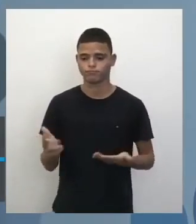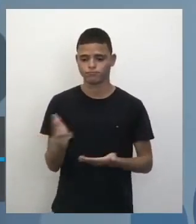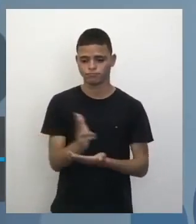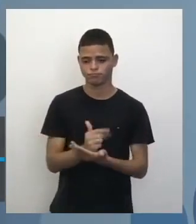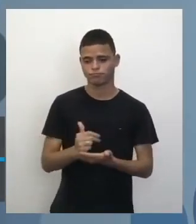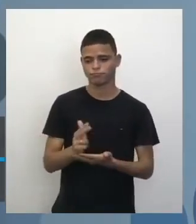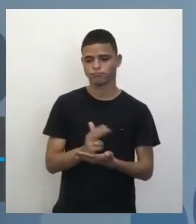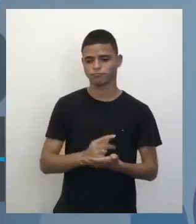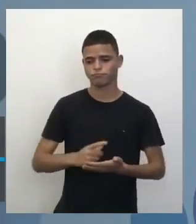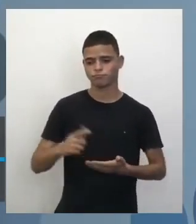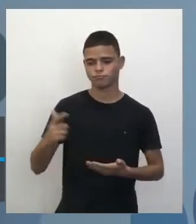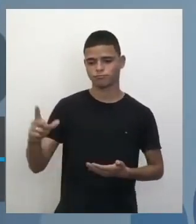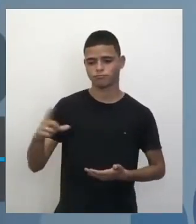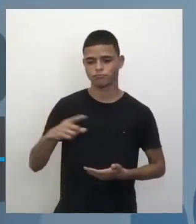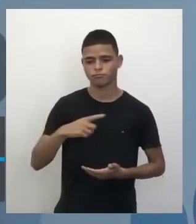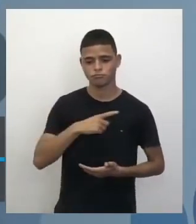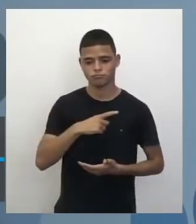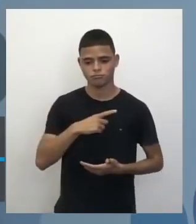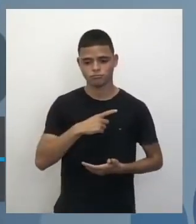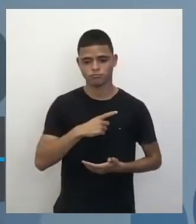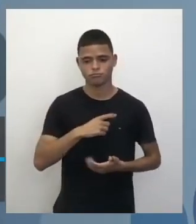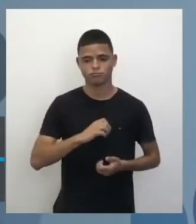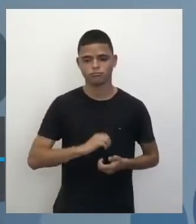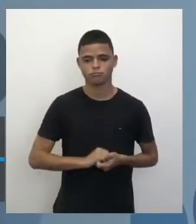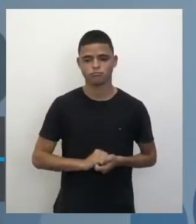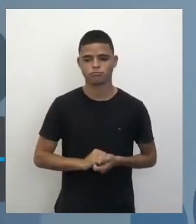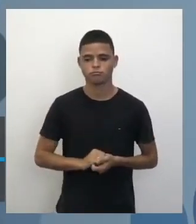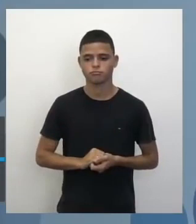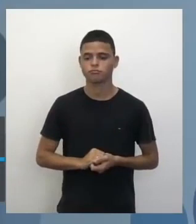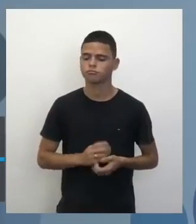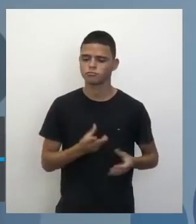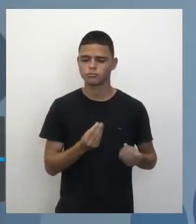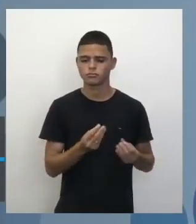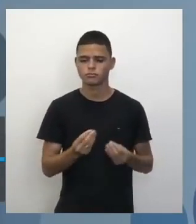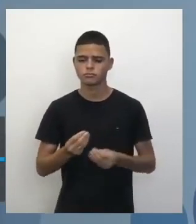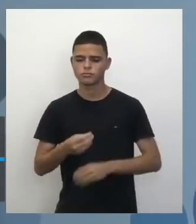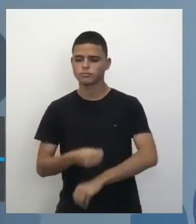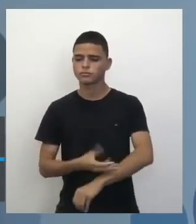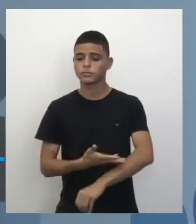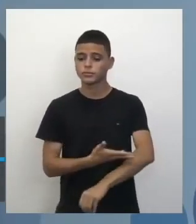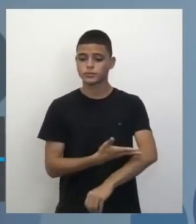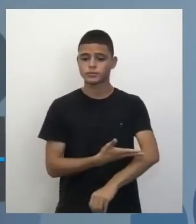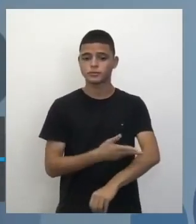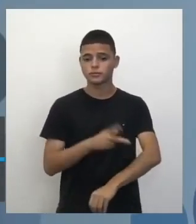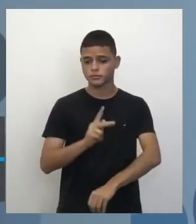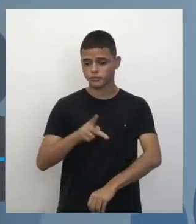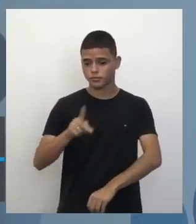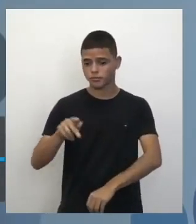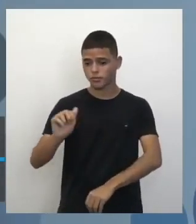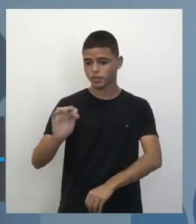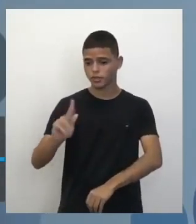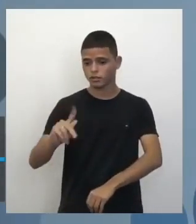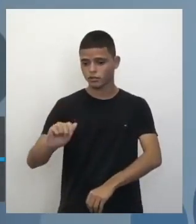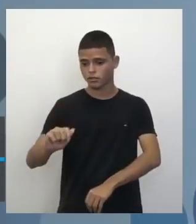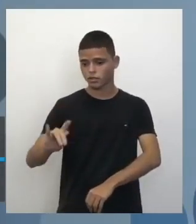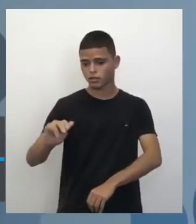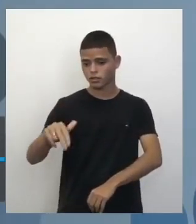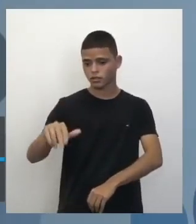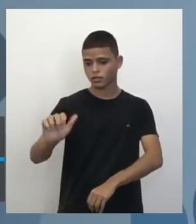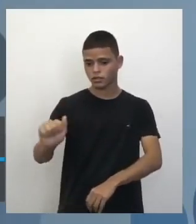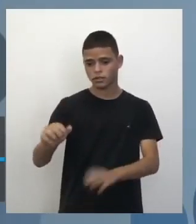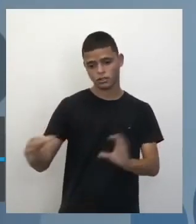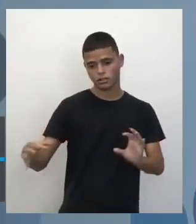imagem, ela carrega muita emoção e sensibilidade. A professora Fabiana tem uma ligação muito